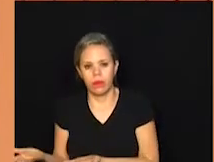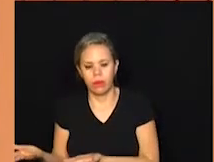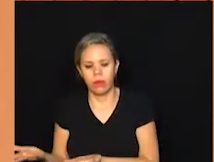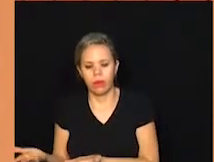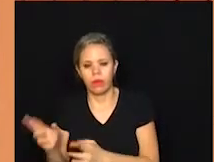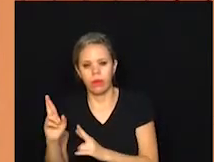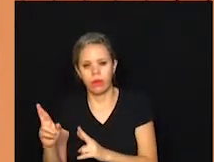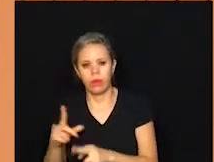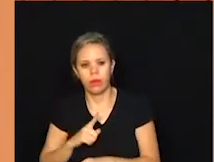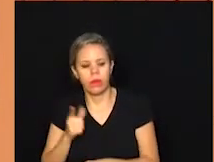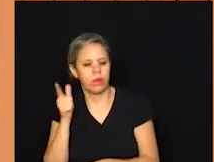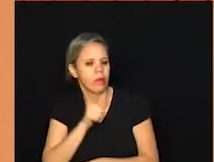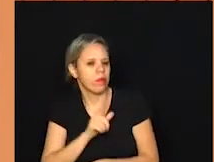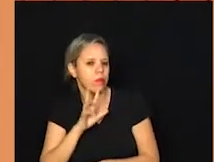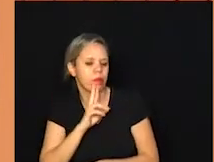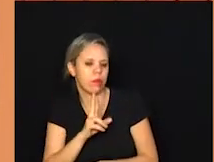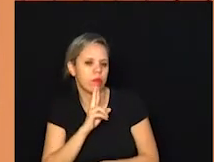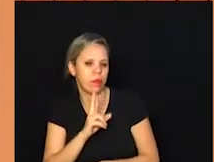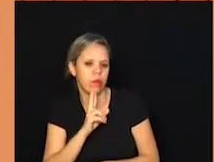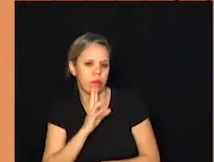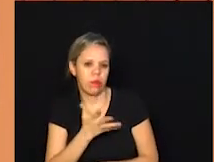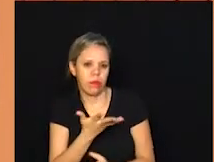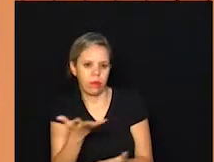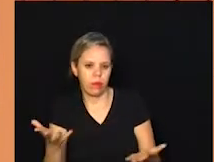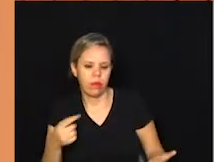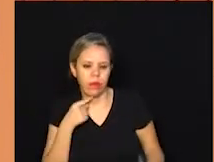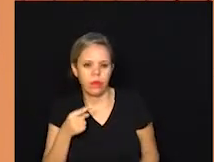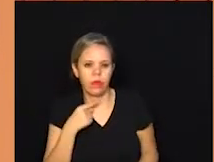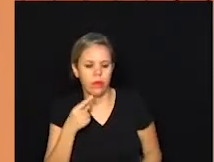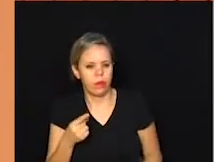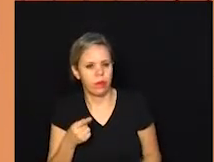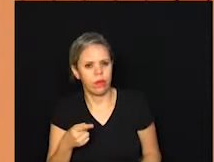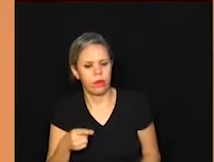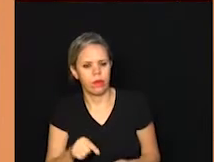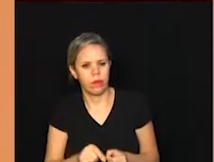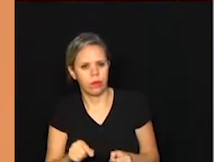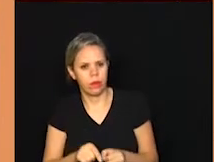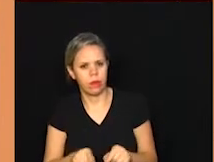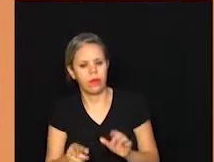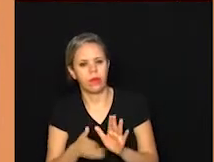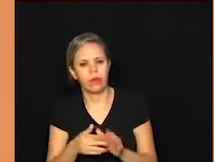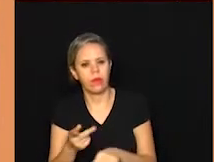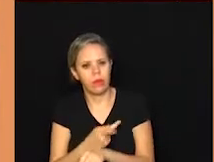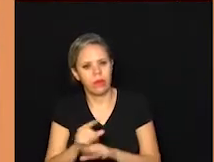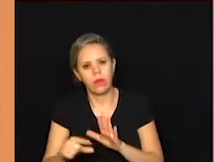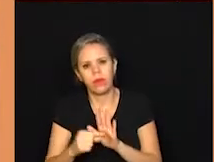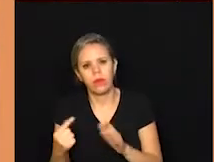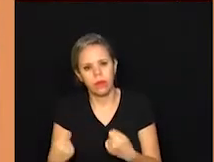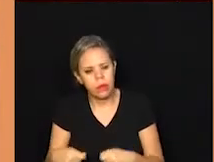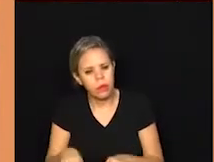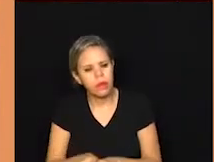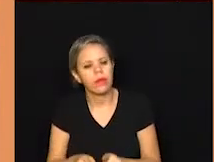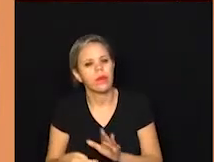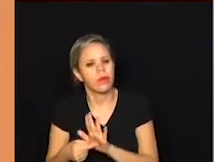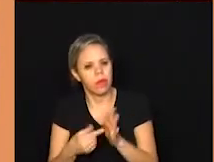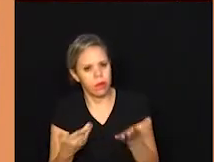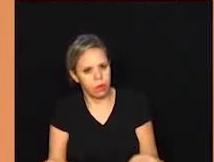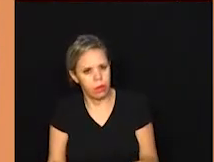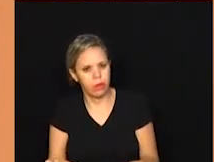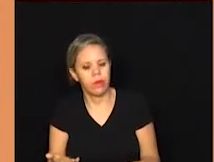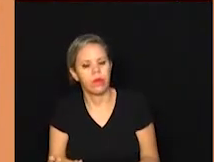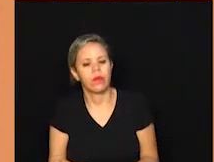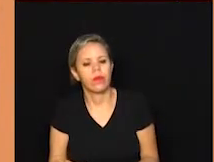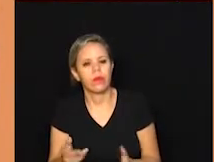Espero que a gente tenha conseguido responder todas as dúvidas. A gente vai também propor as emendas necessárias que foram apontadas aqui com